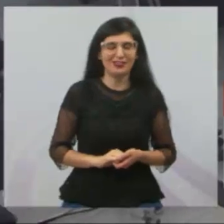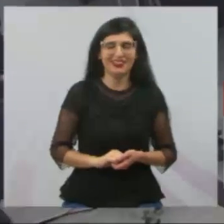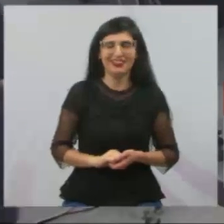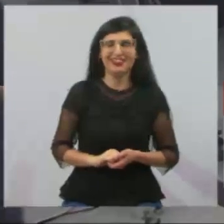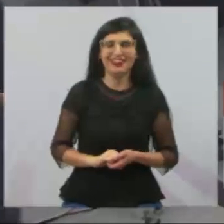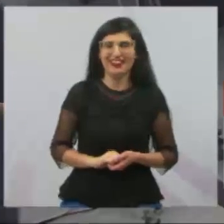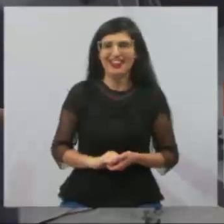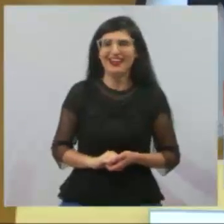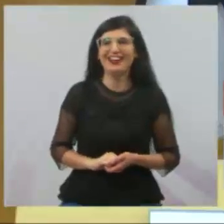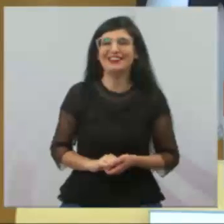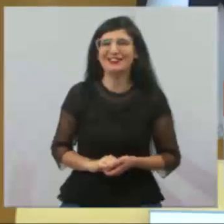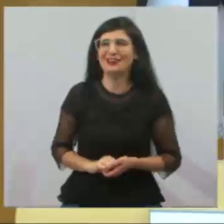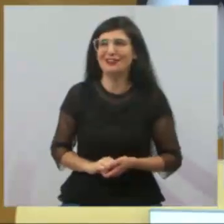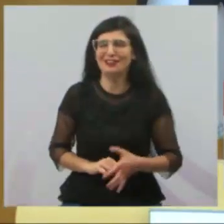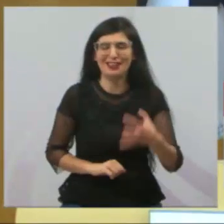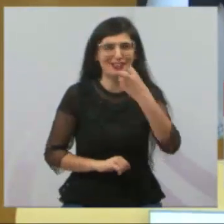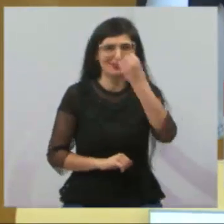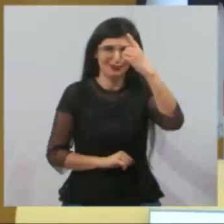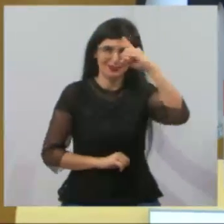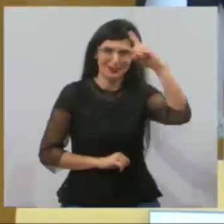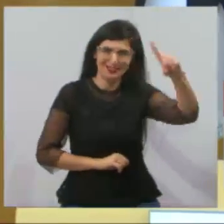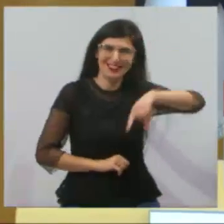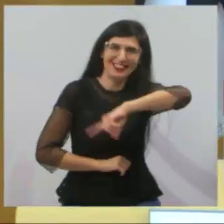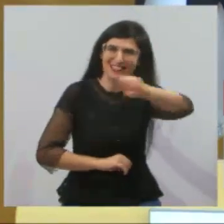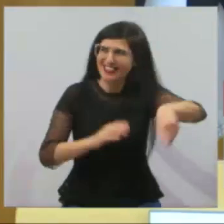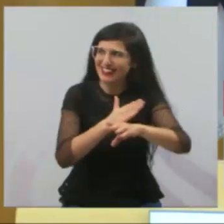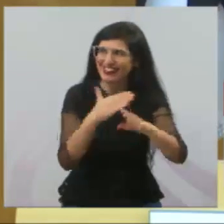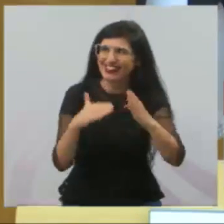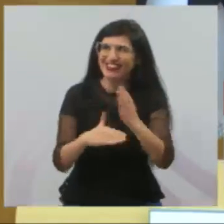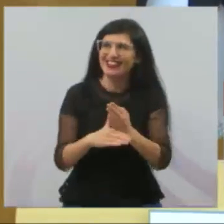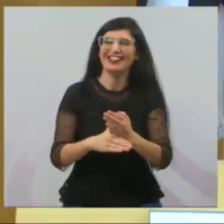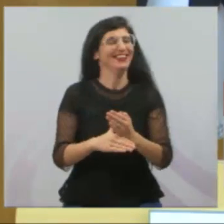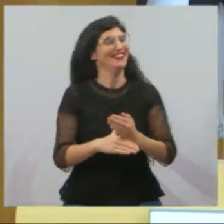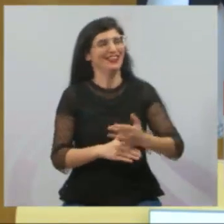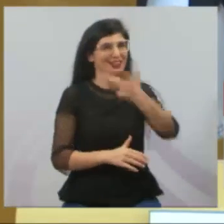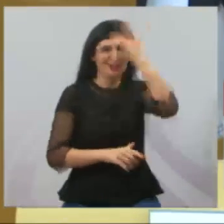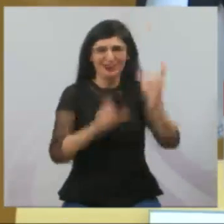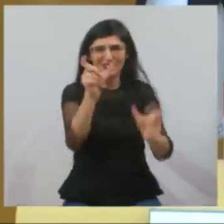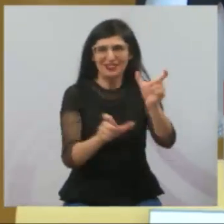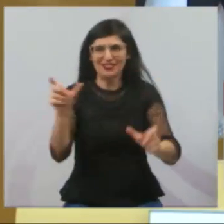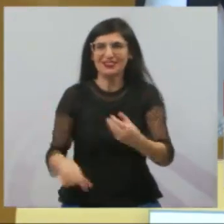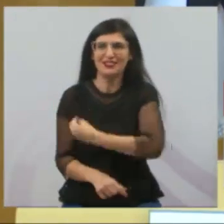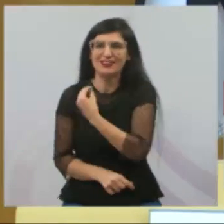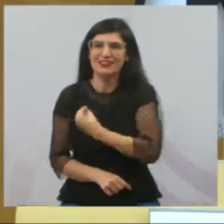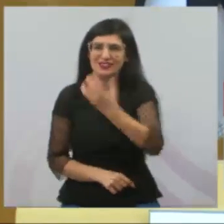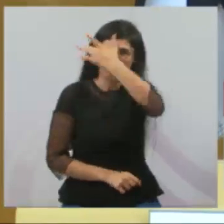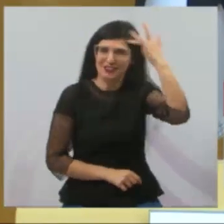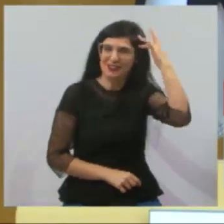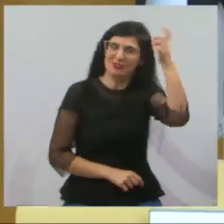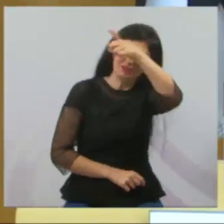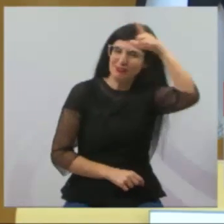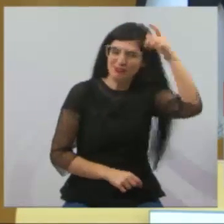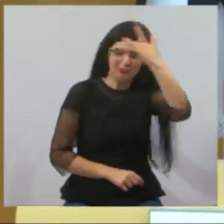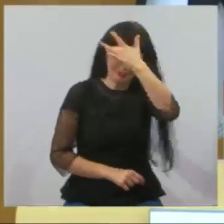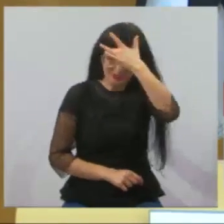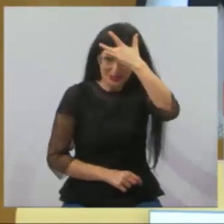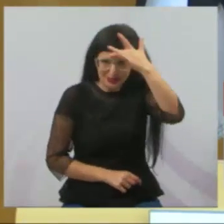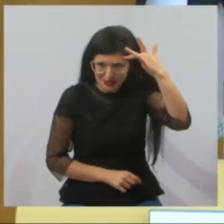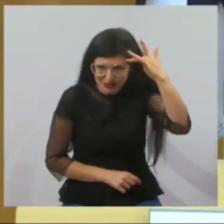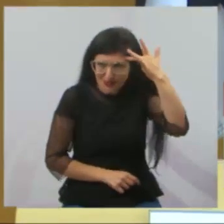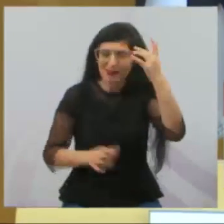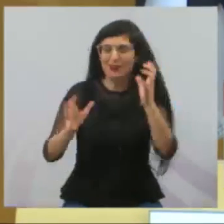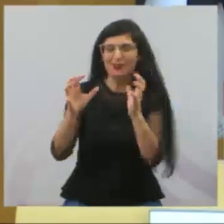Olá, bom dia a todos. Cumprimento a mesa e todos os vereadores presentes, a equipe da TV Câmara, todos os assessores aqui